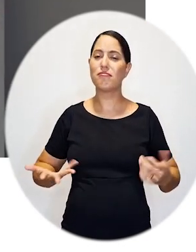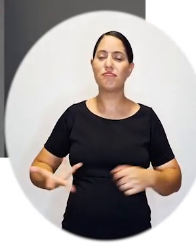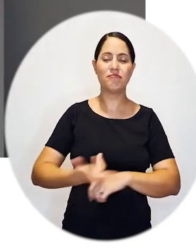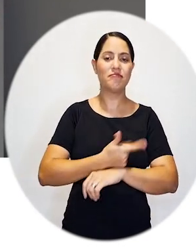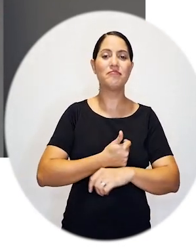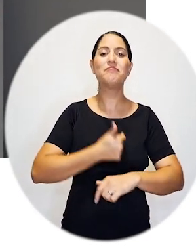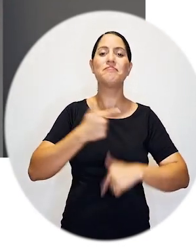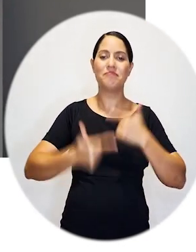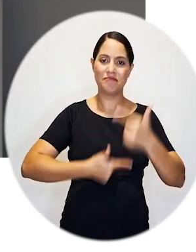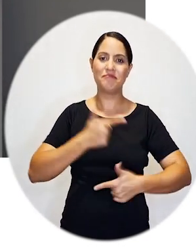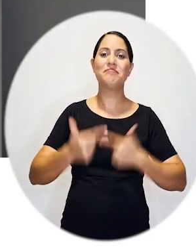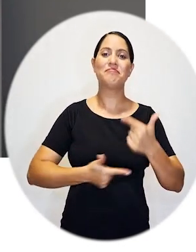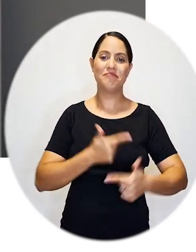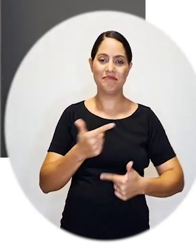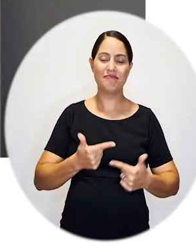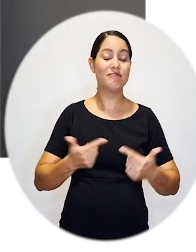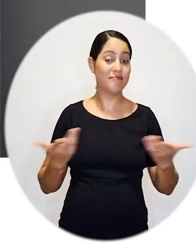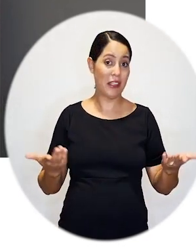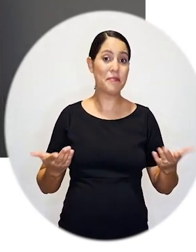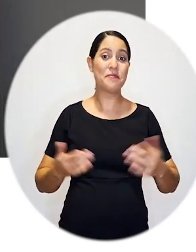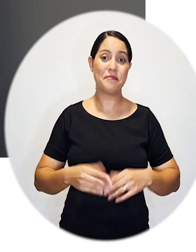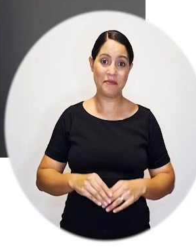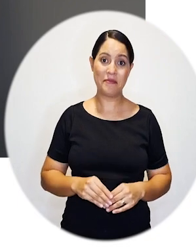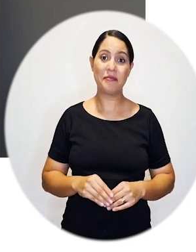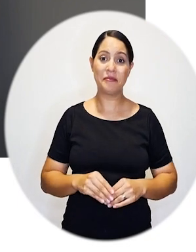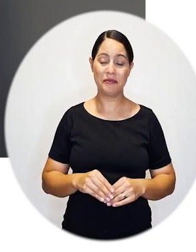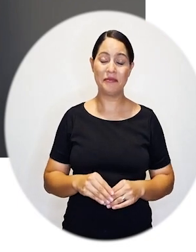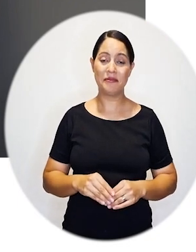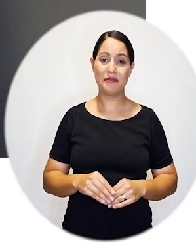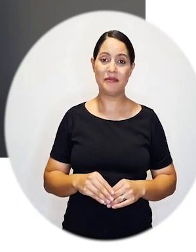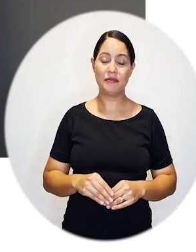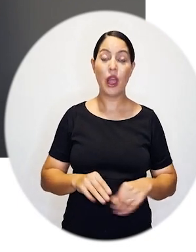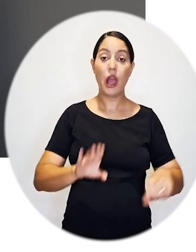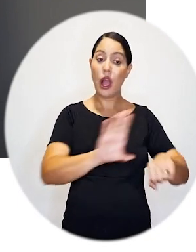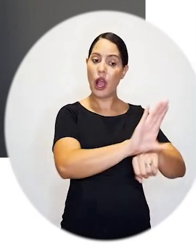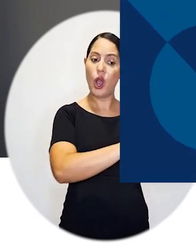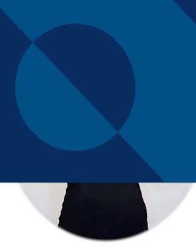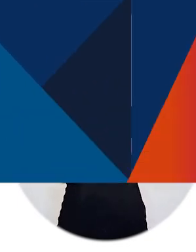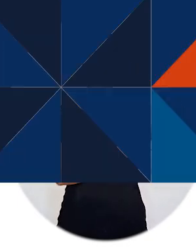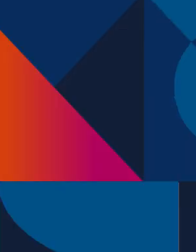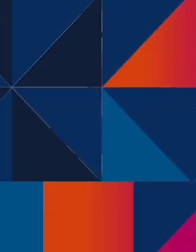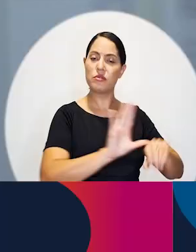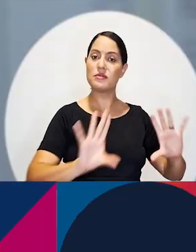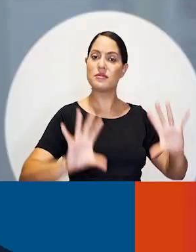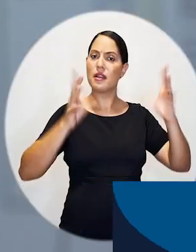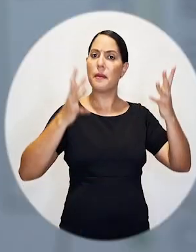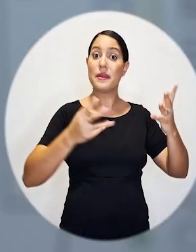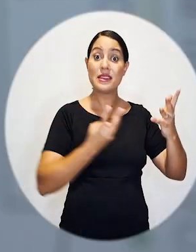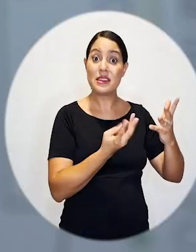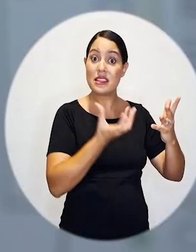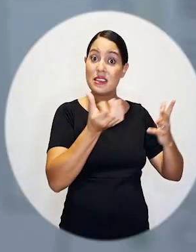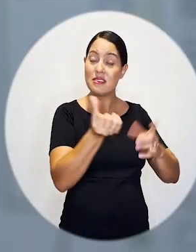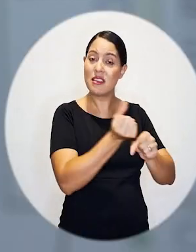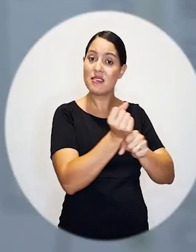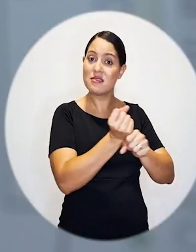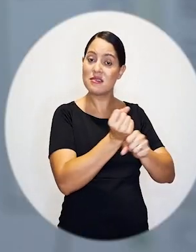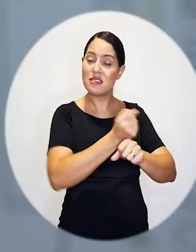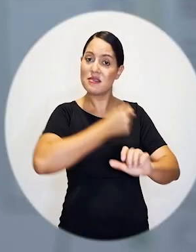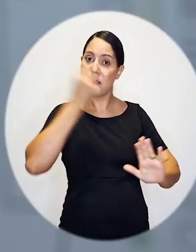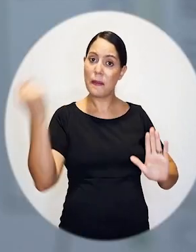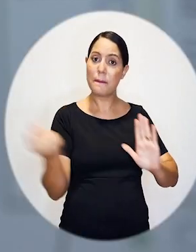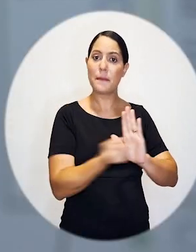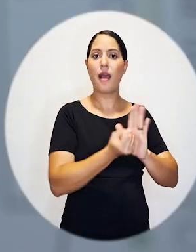e na busca constante por melhorias no exercício da profissão. Fecha aspas. A Constituição Federal